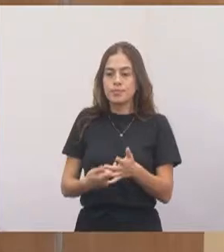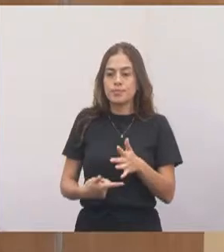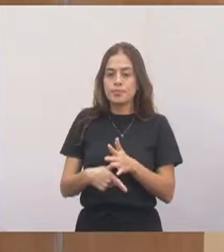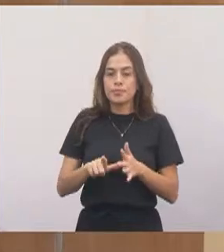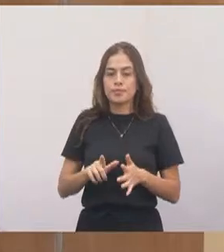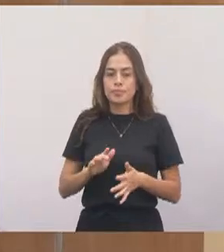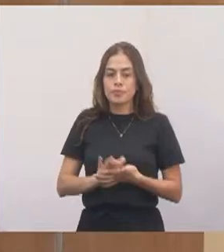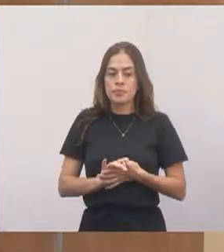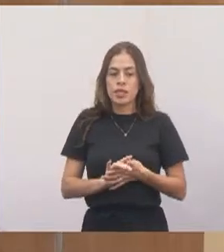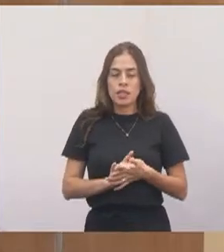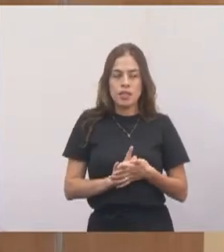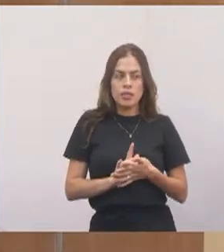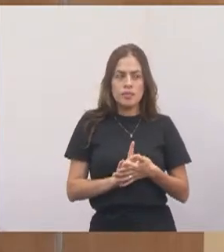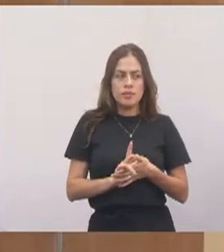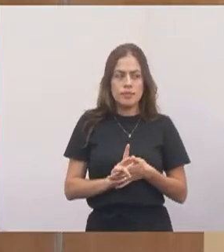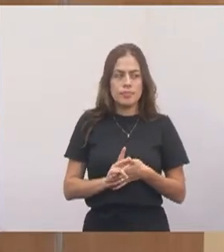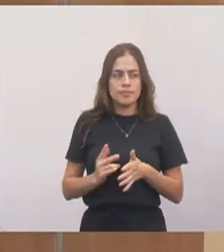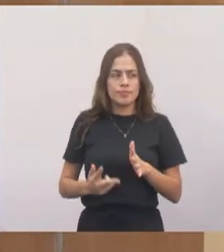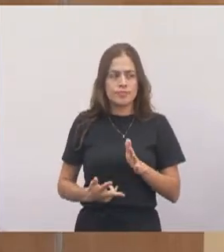vermifugação,